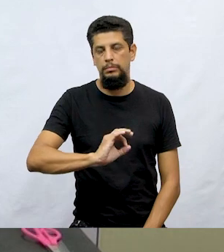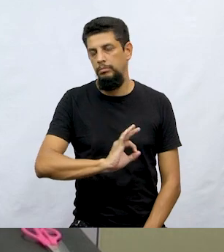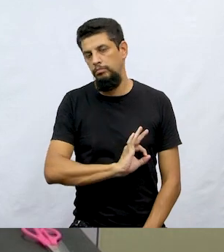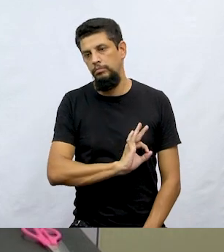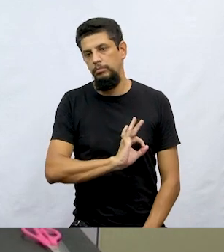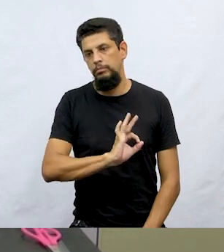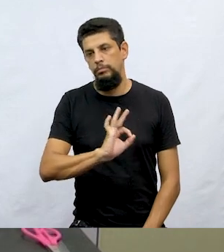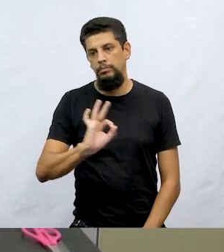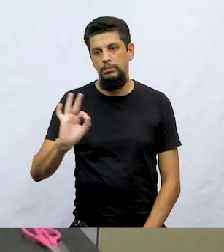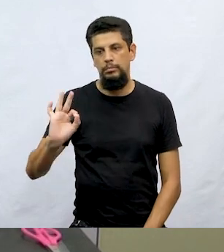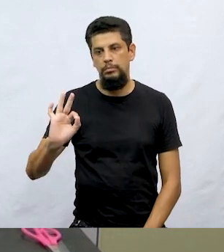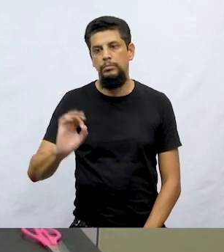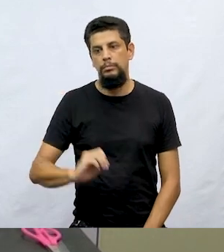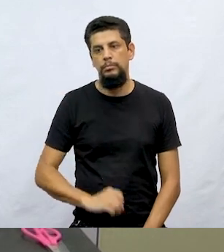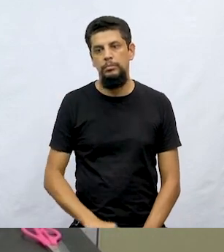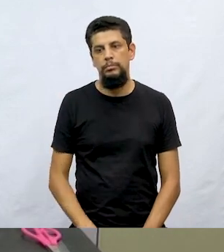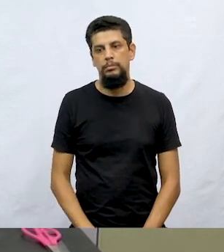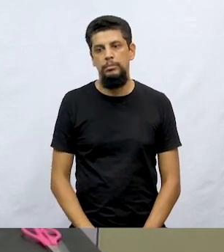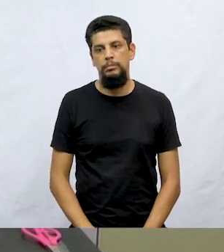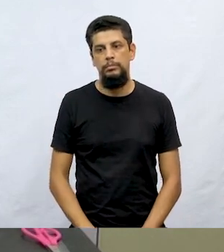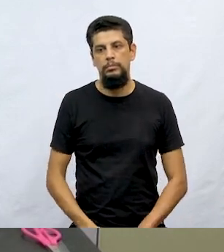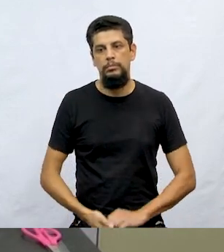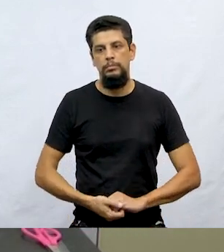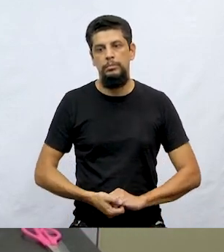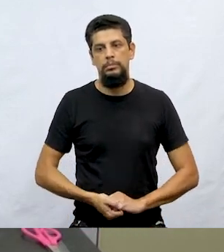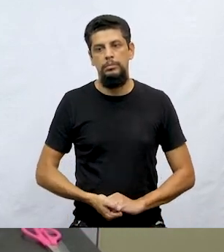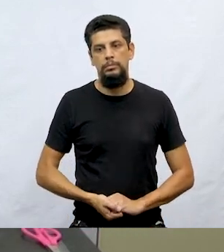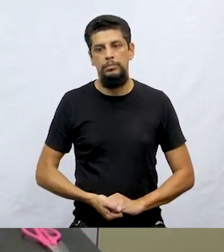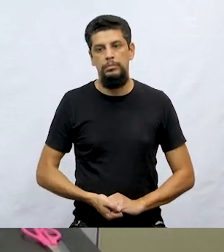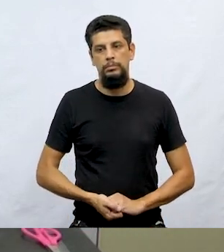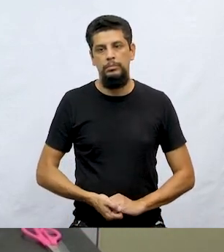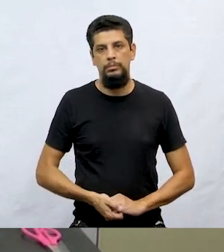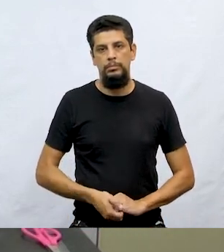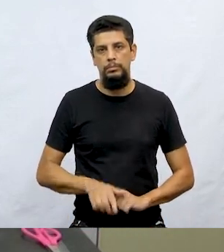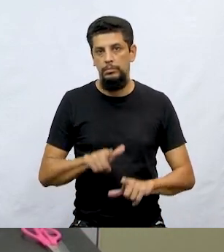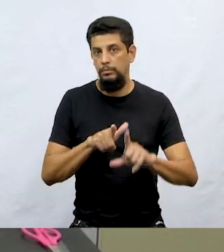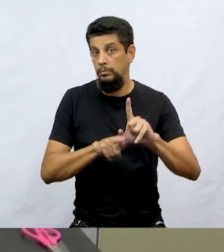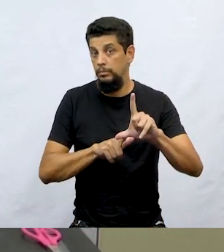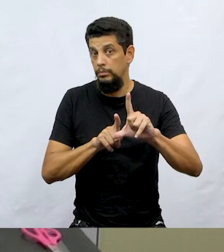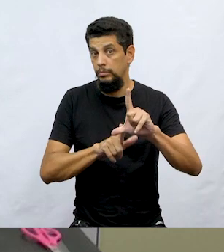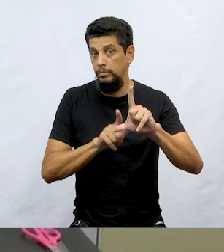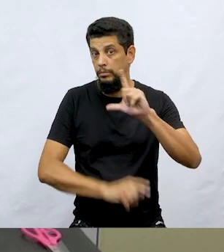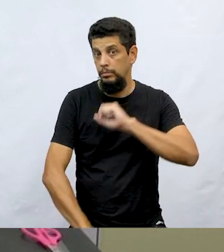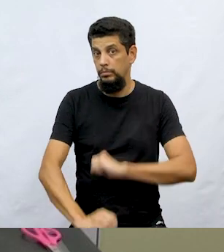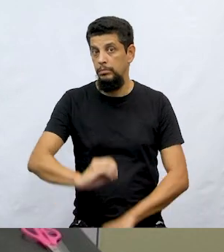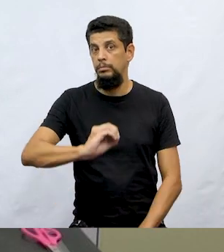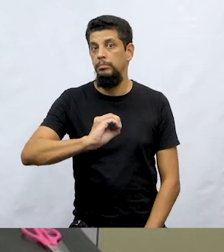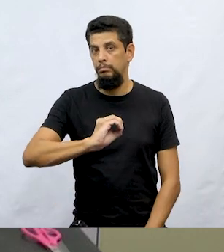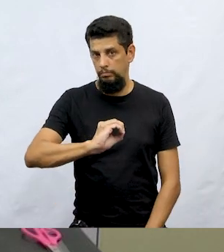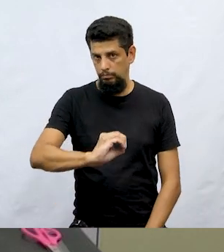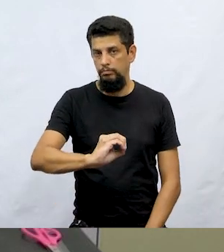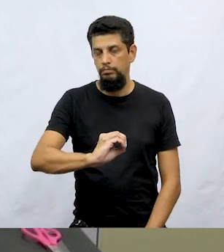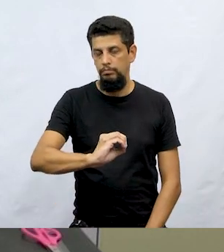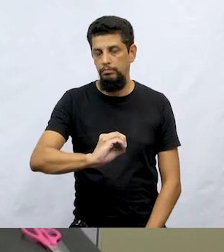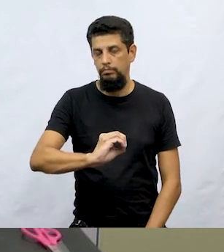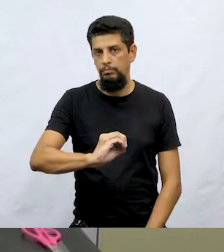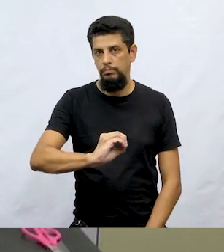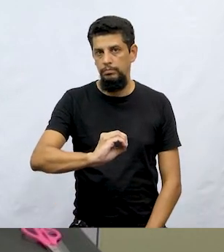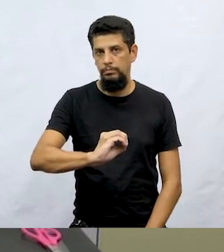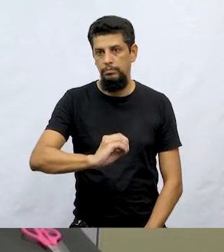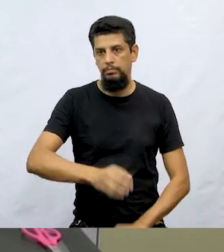Muito bem. Eu só voltei ali porque ficou um pouquinho claro. Olha lá. Letra